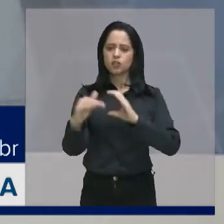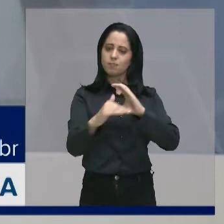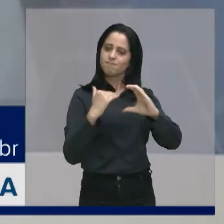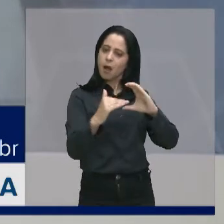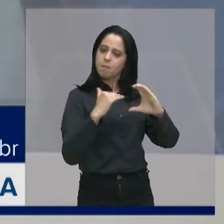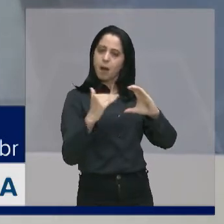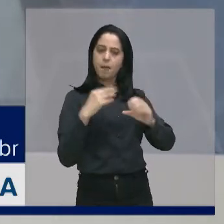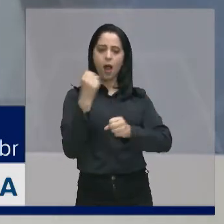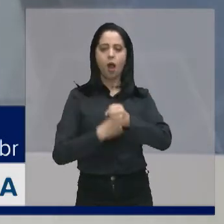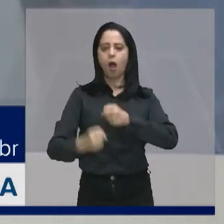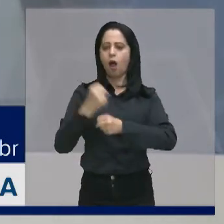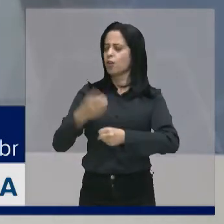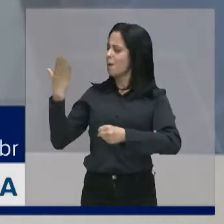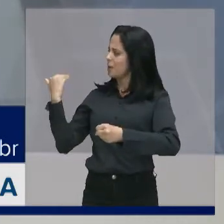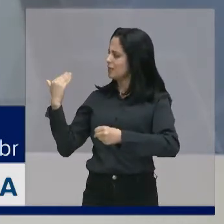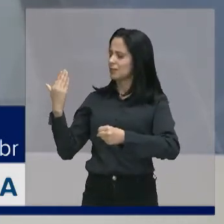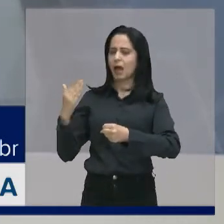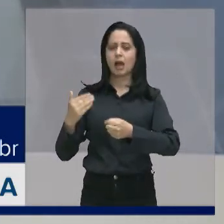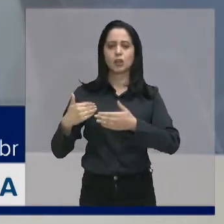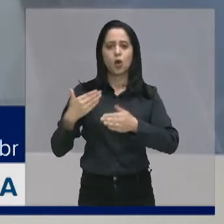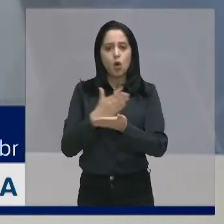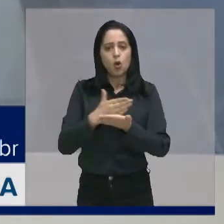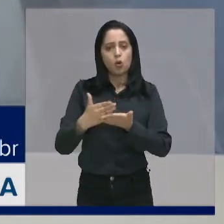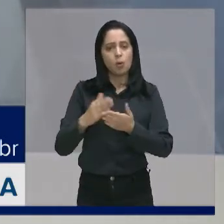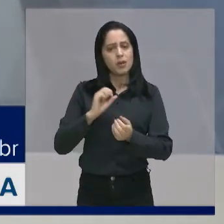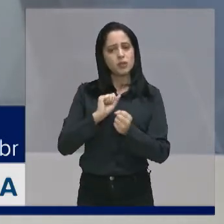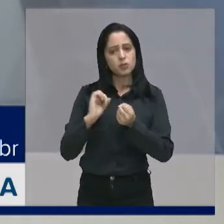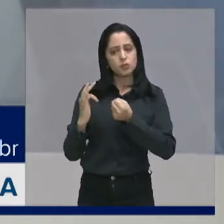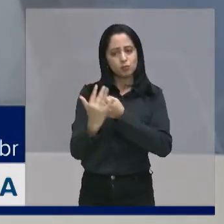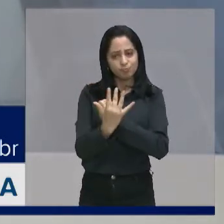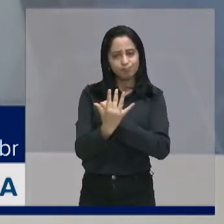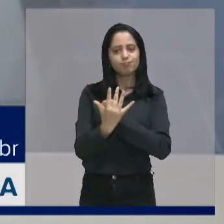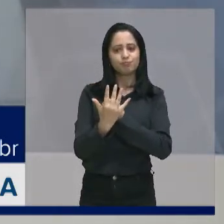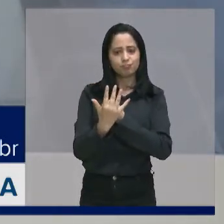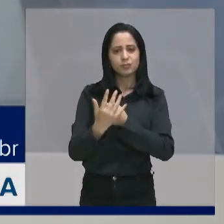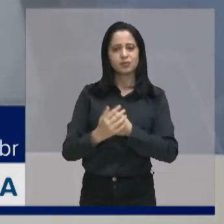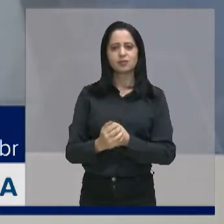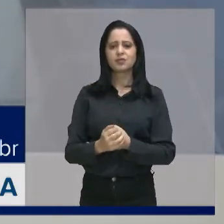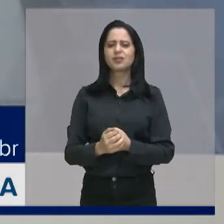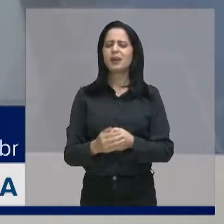desde o início da pandemia, dando sugestões